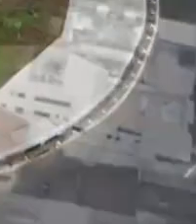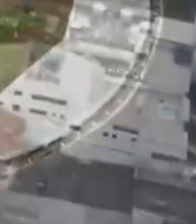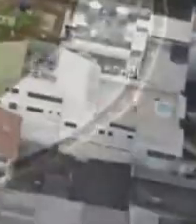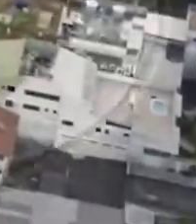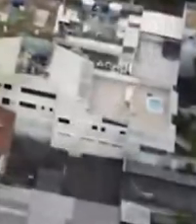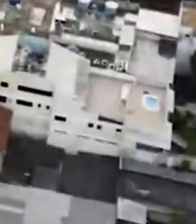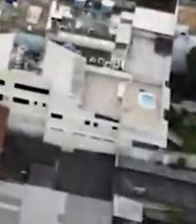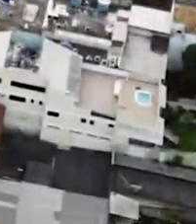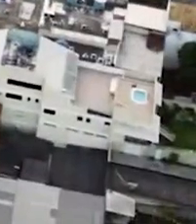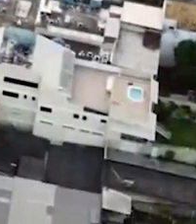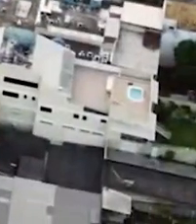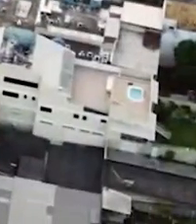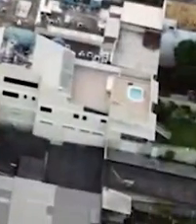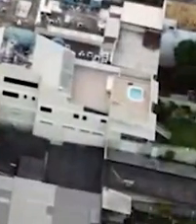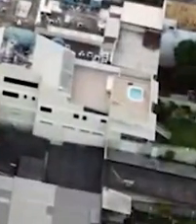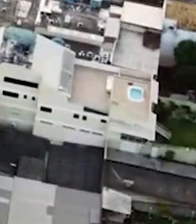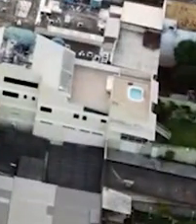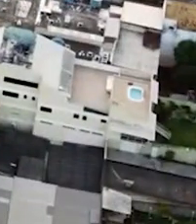Música